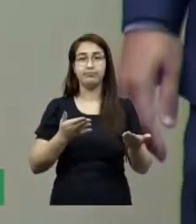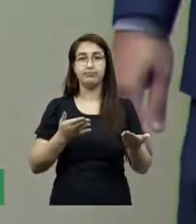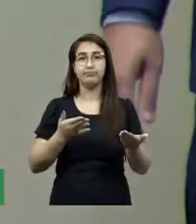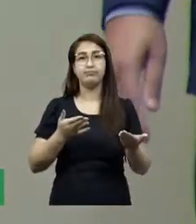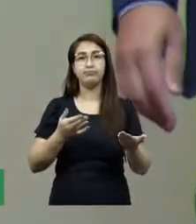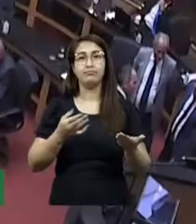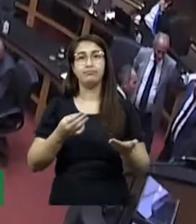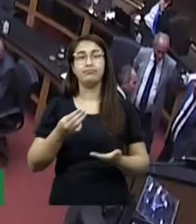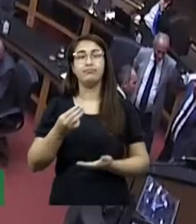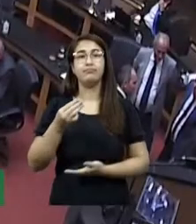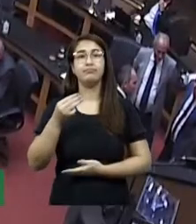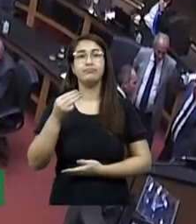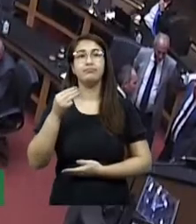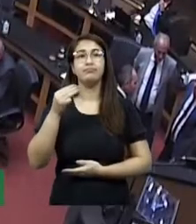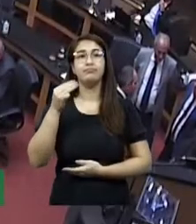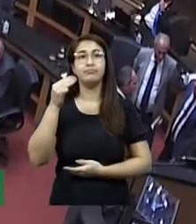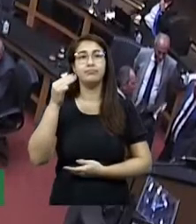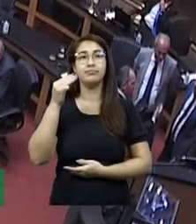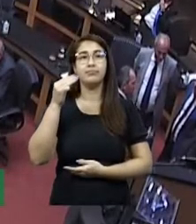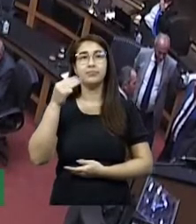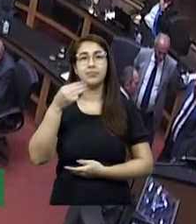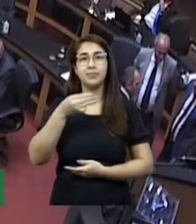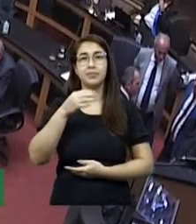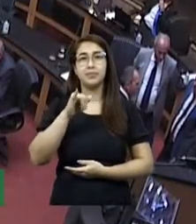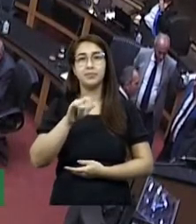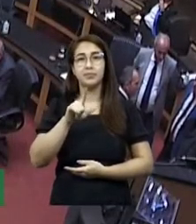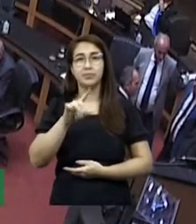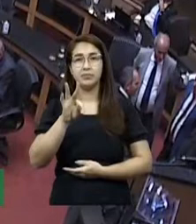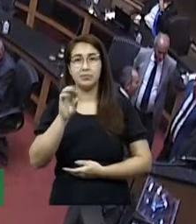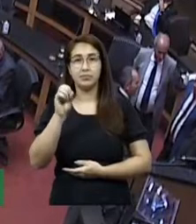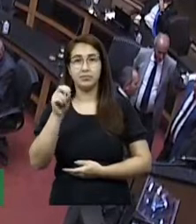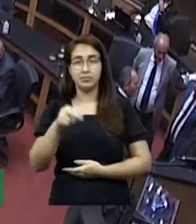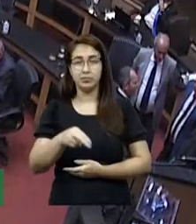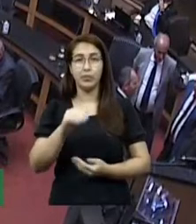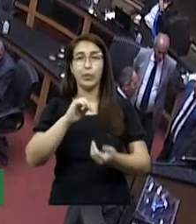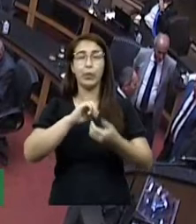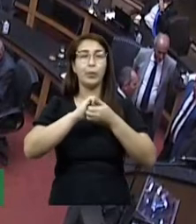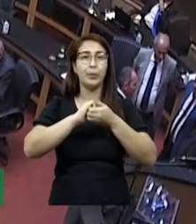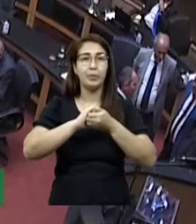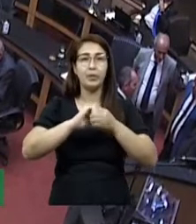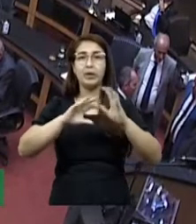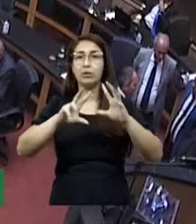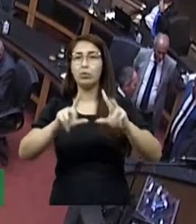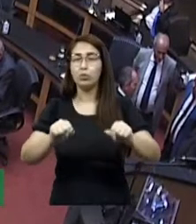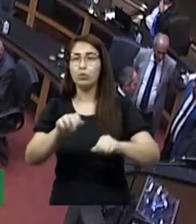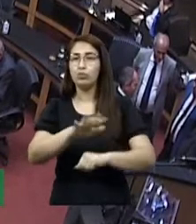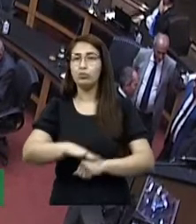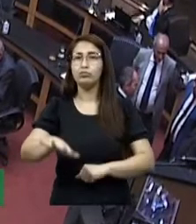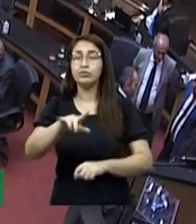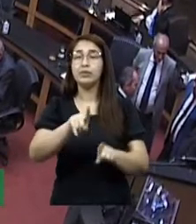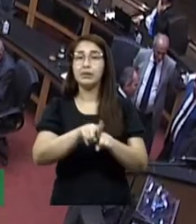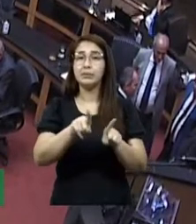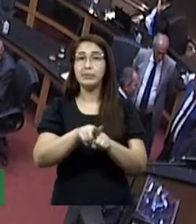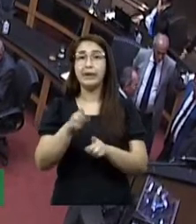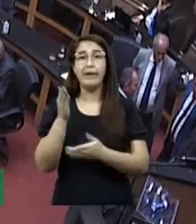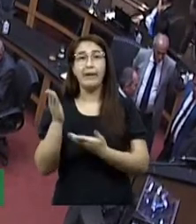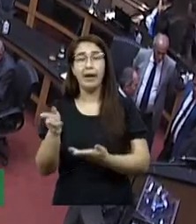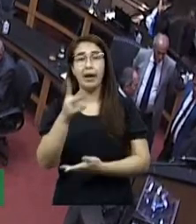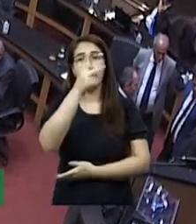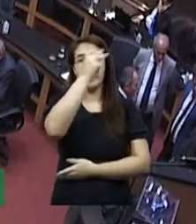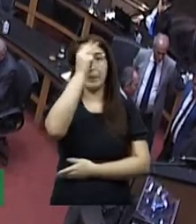Lopes. Só para cumprimentar a todos e cumprimentar o prefeito Borga de